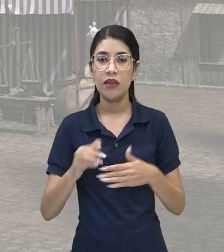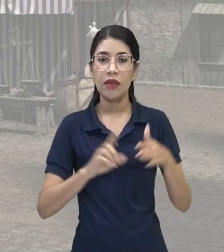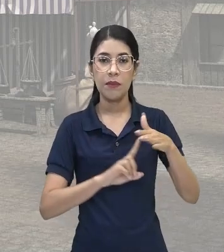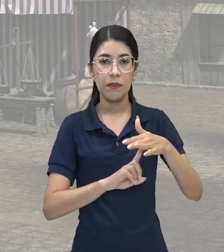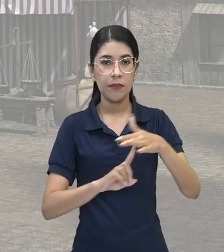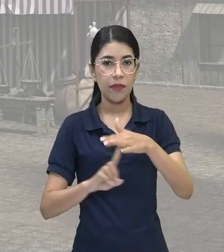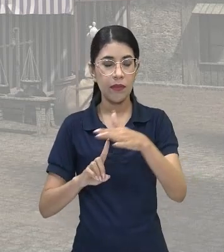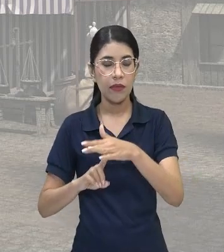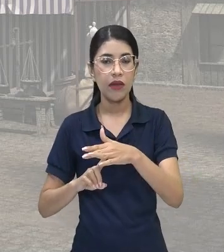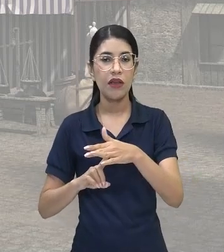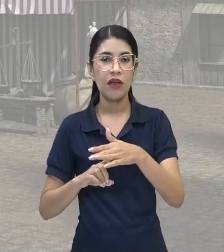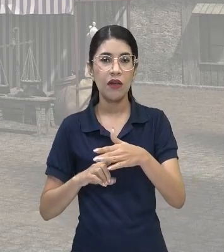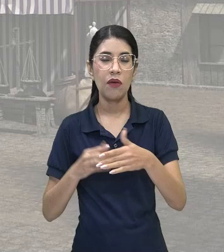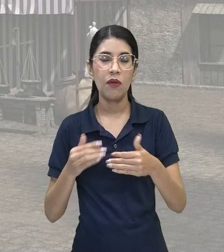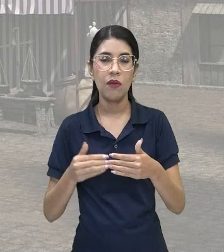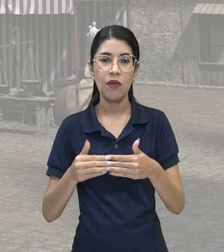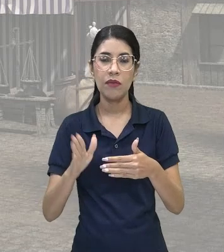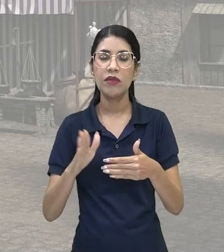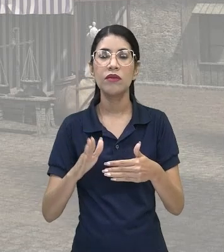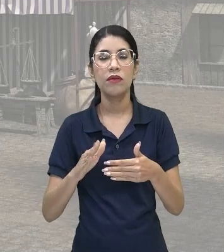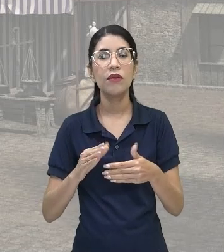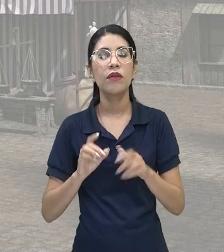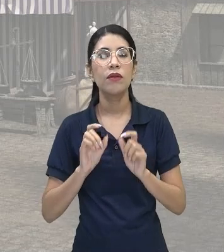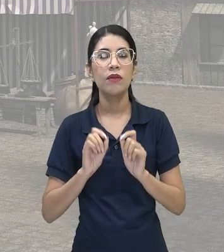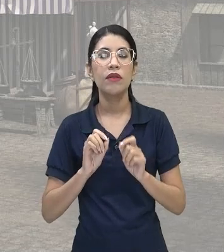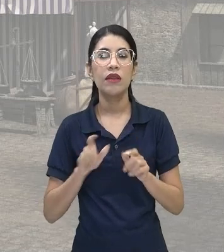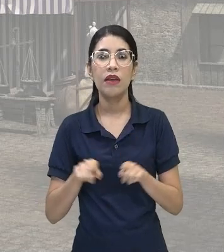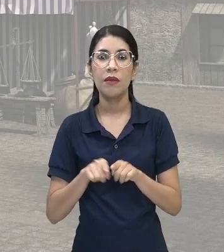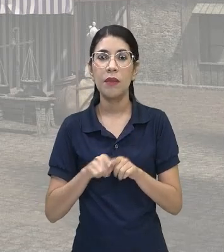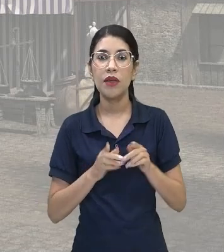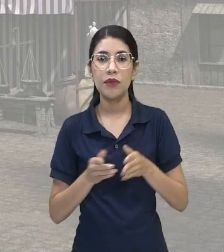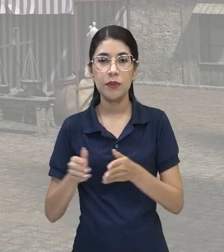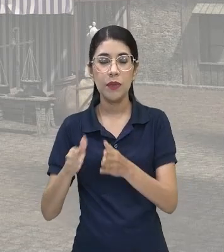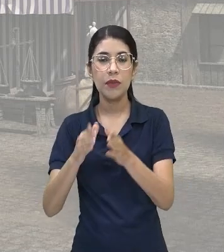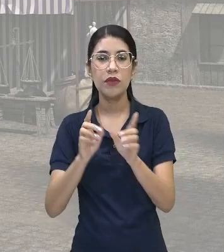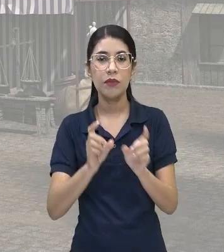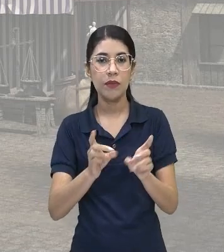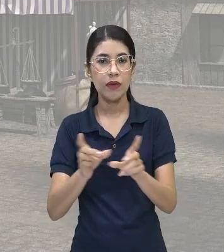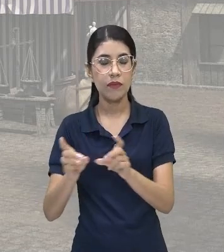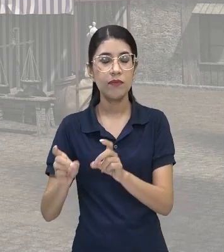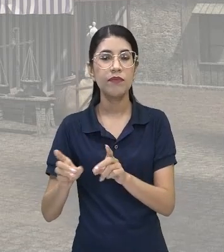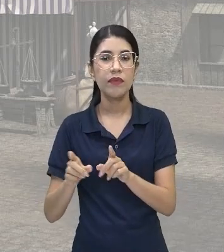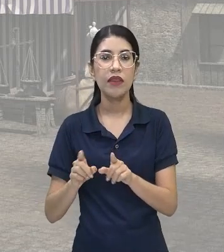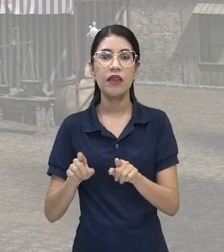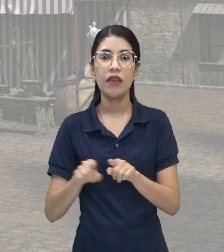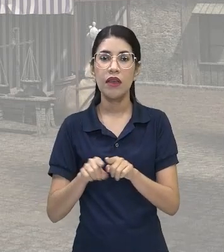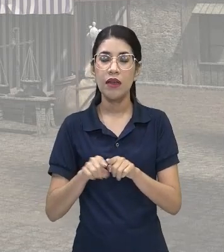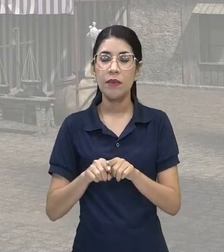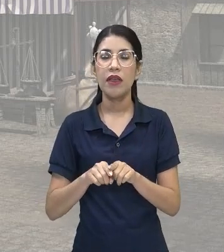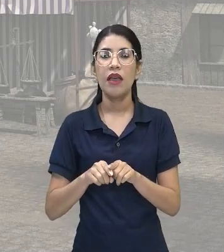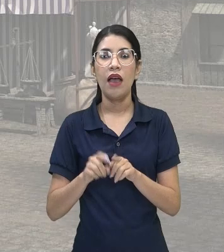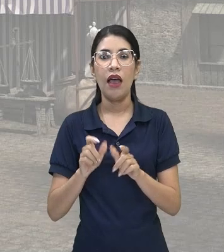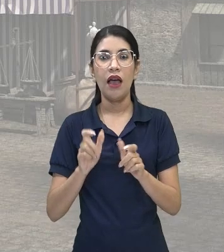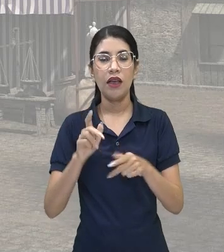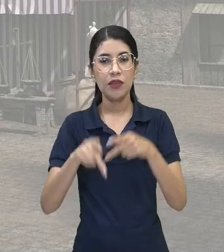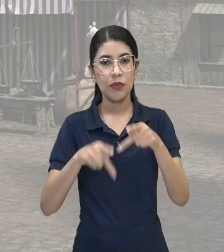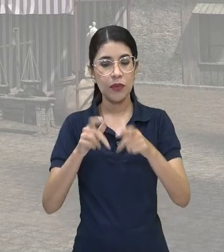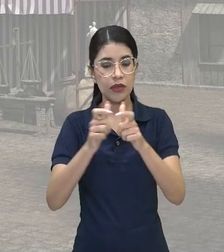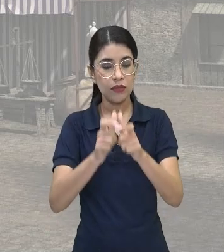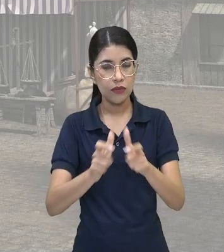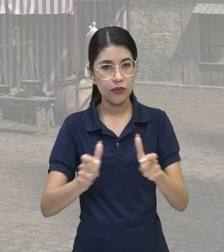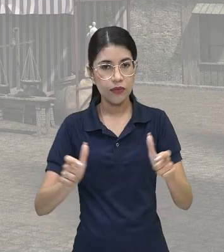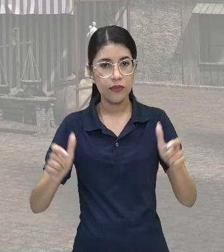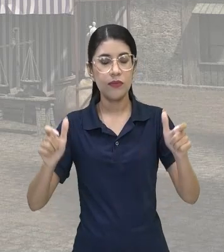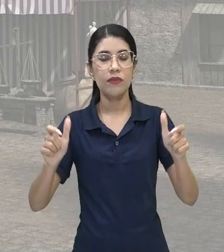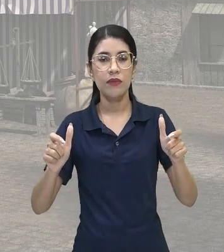começam a surgir e as rotas comerciais se intensificar, a população tende a aumentar e cada vez